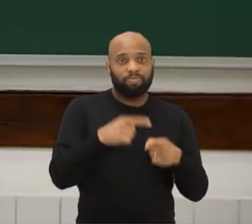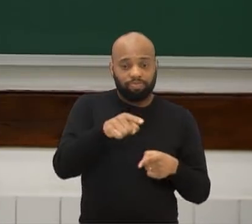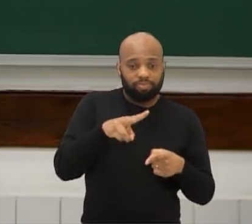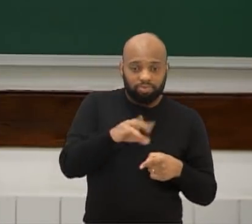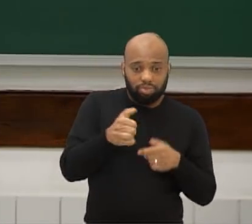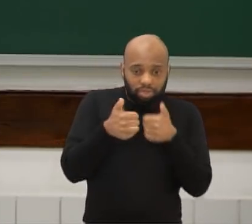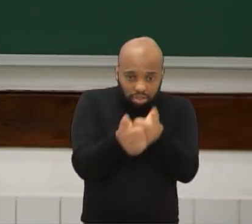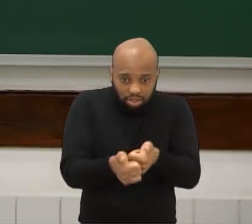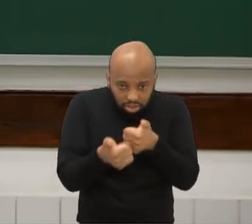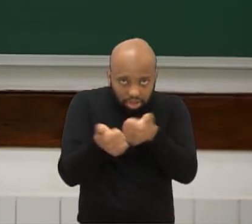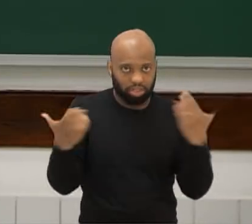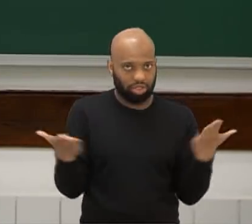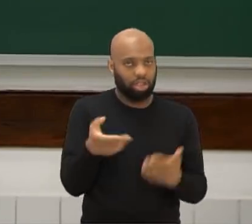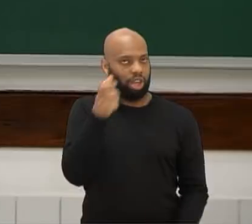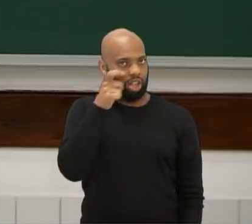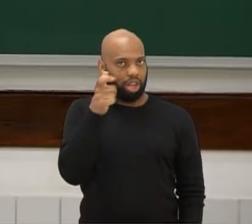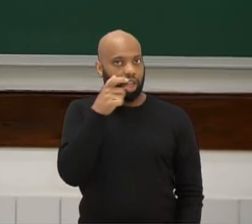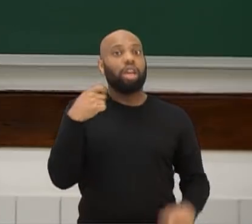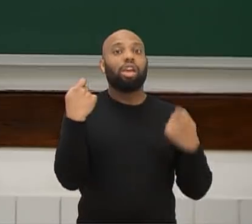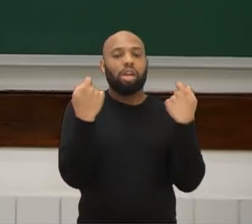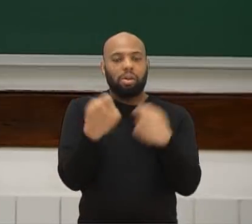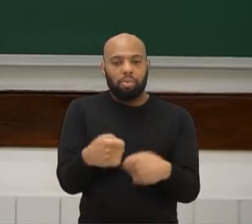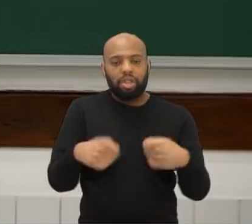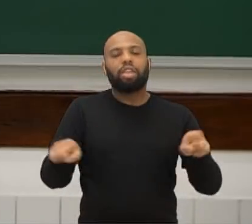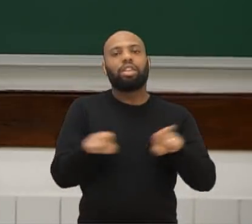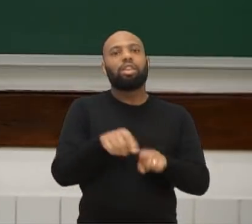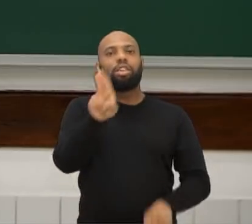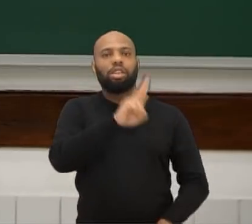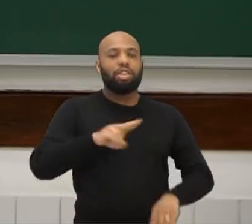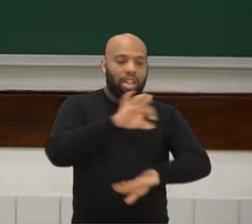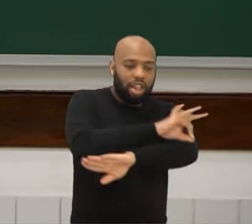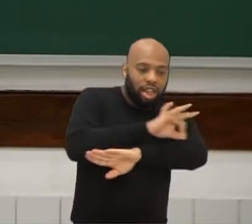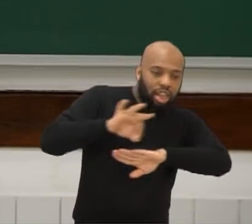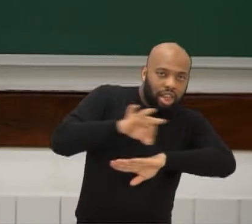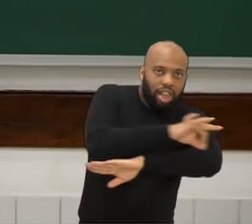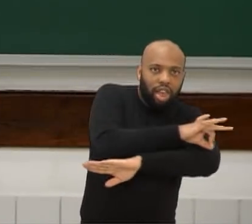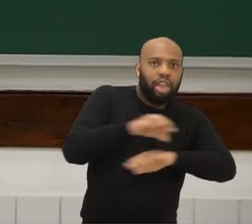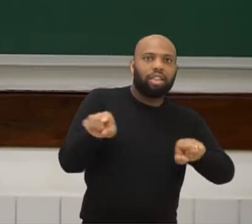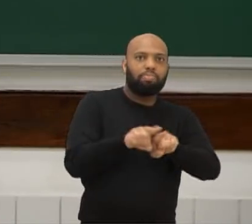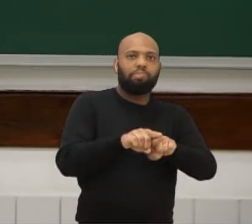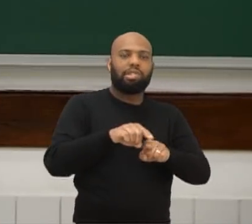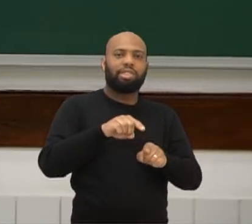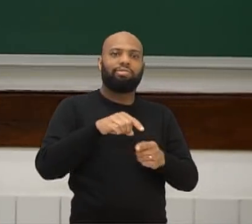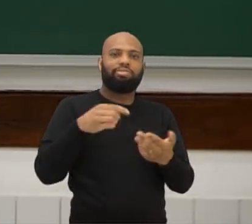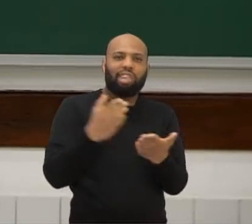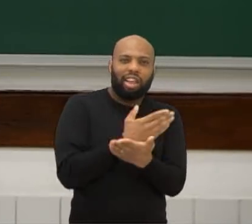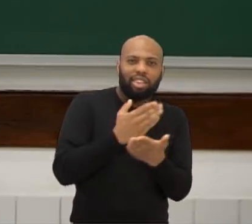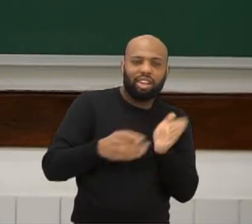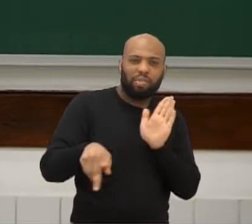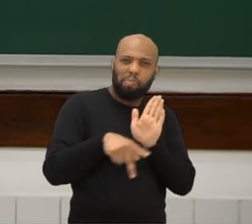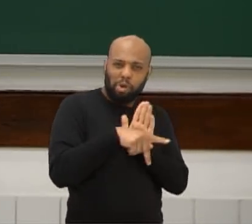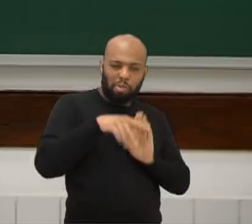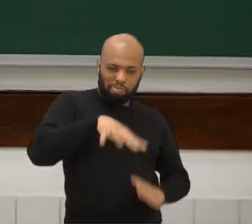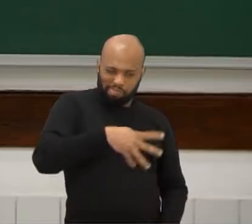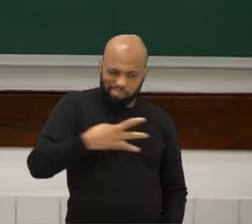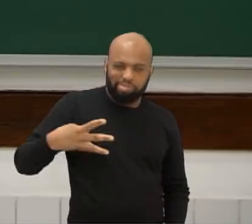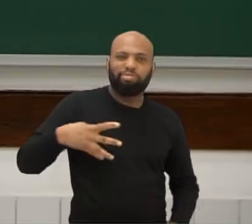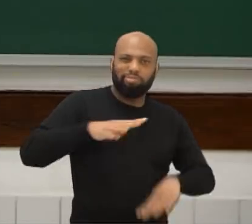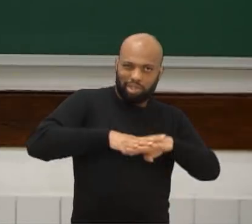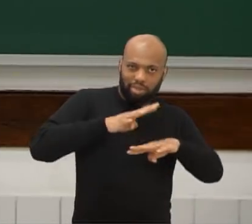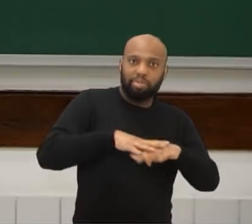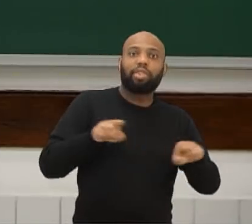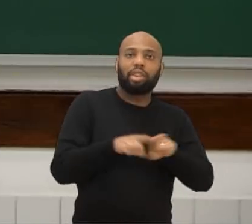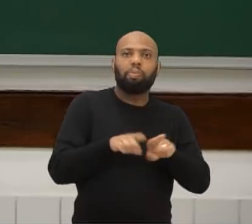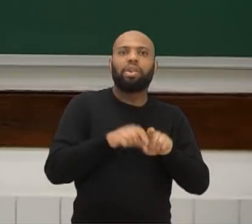vai acompanhando. Não esqueça de utilizar a régua, caderno quadriculado ou a malha quadriculada e a folha